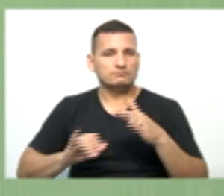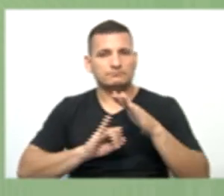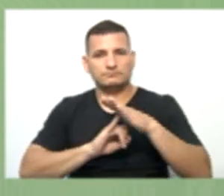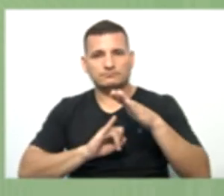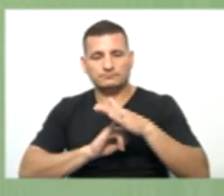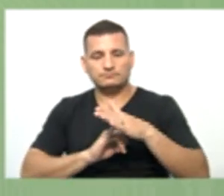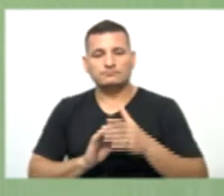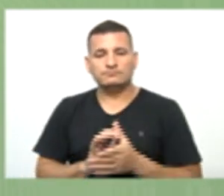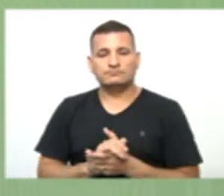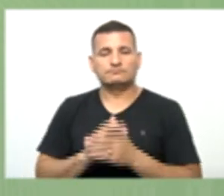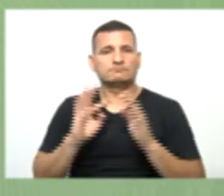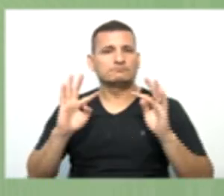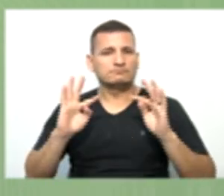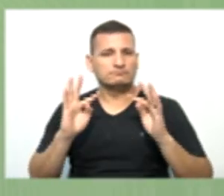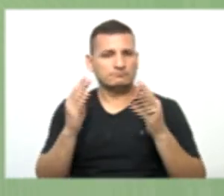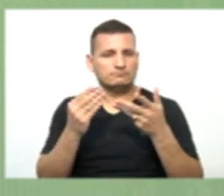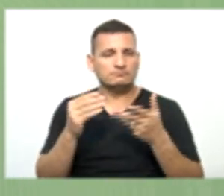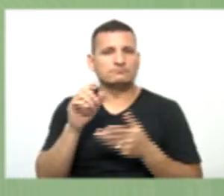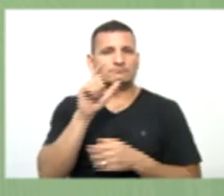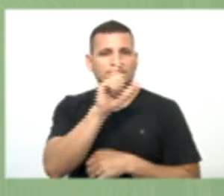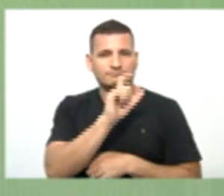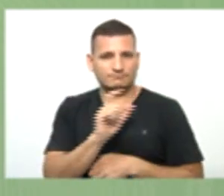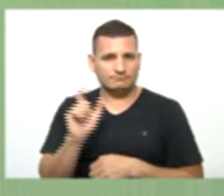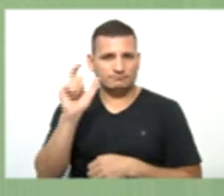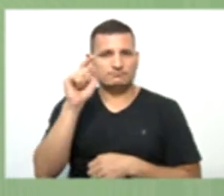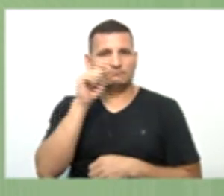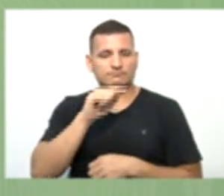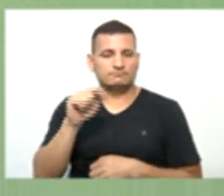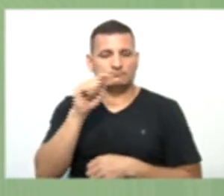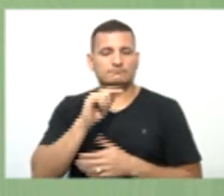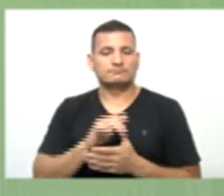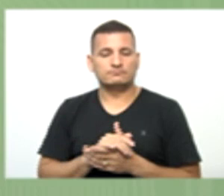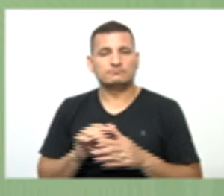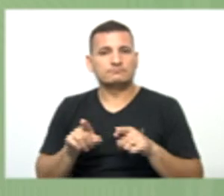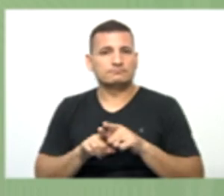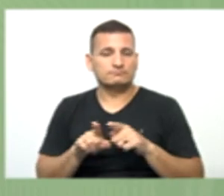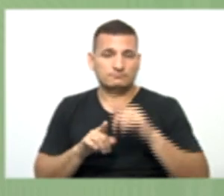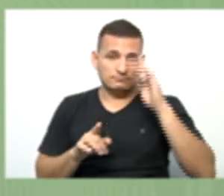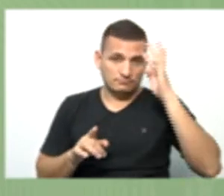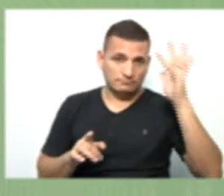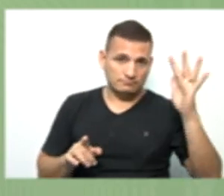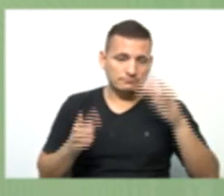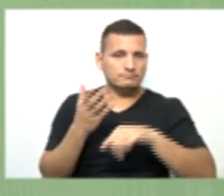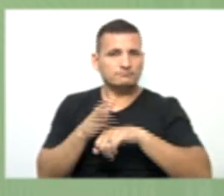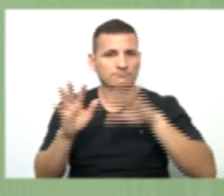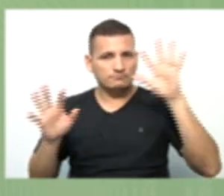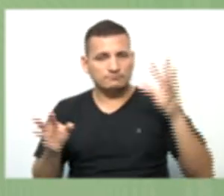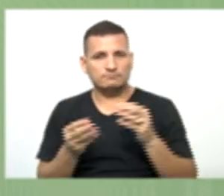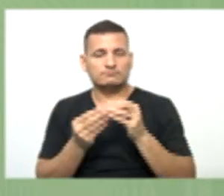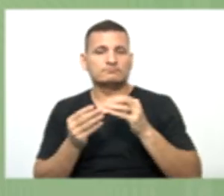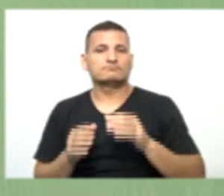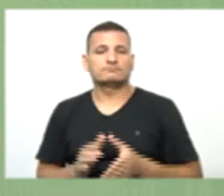e tudo isso daí tentando articular também a teoria e a prática.